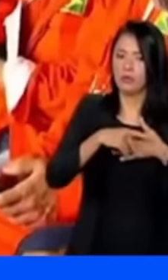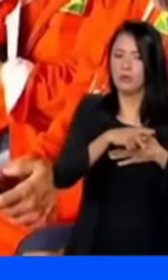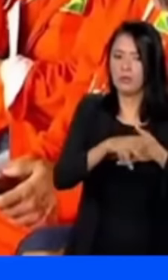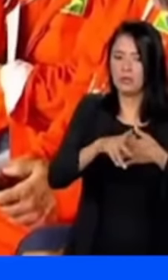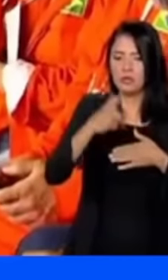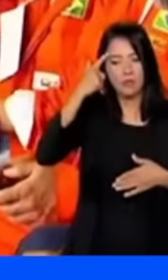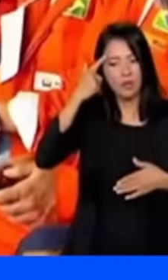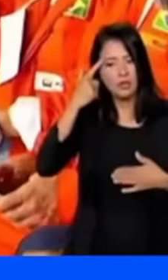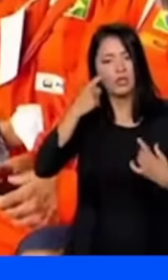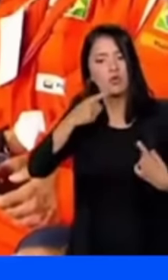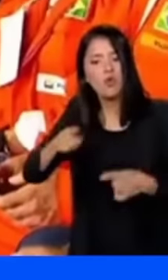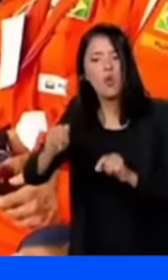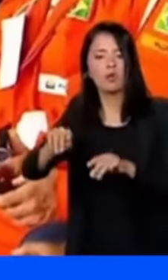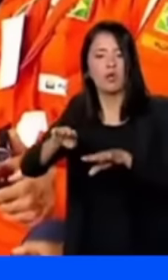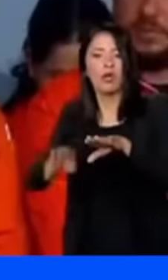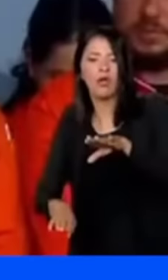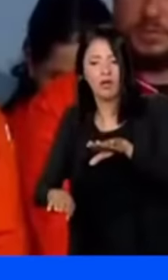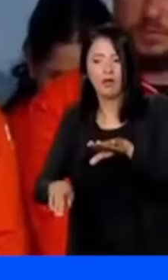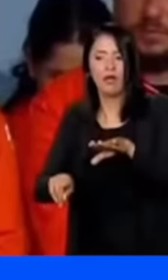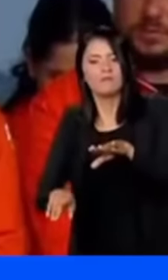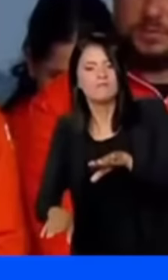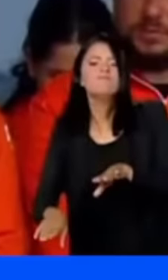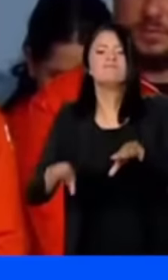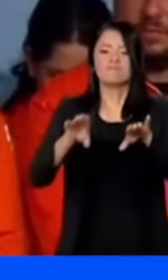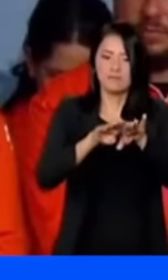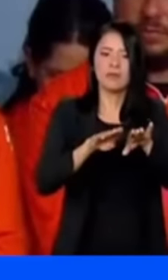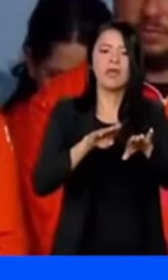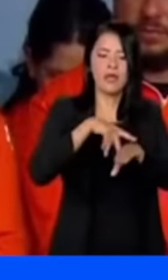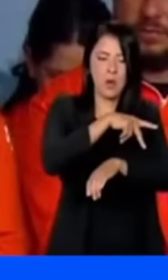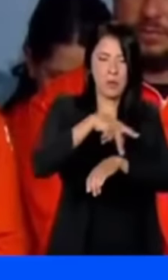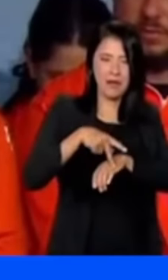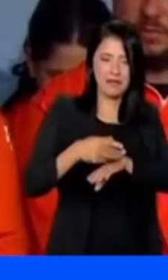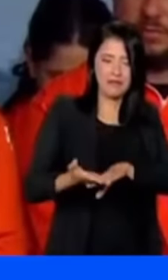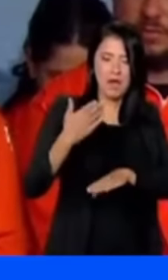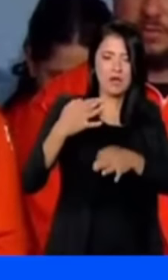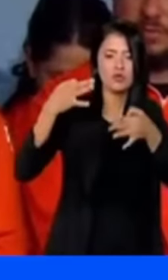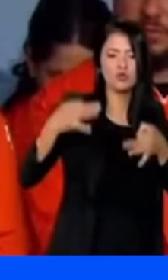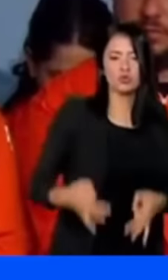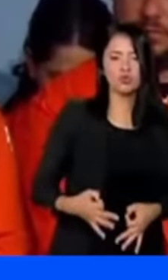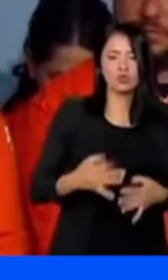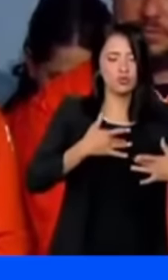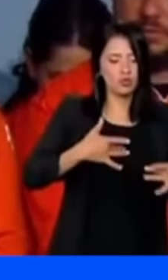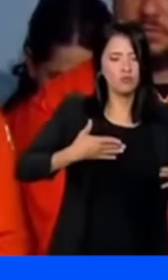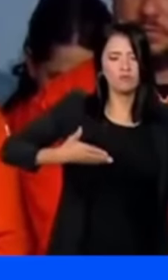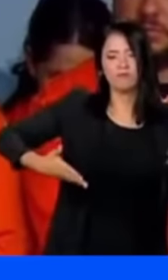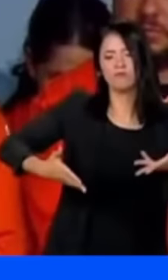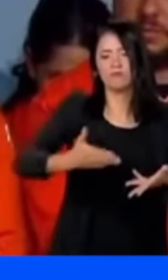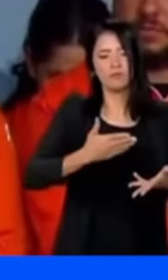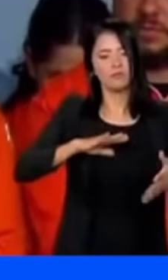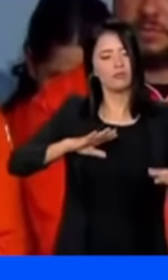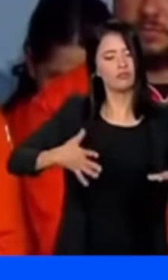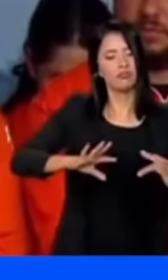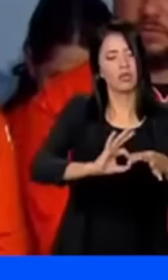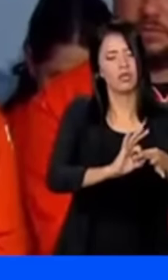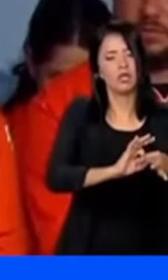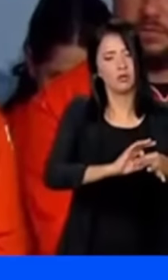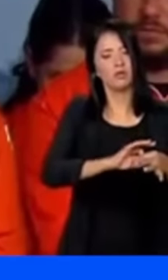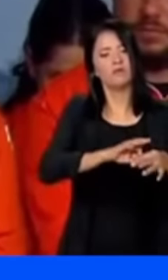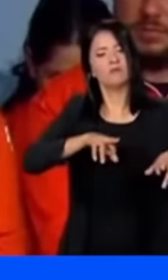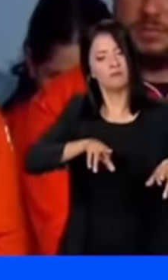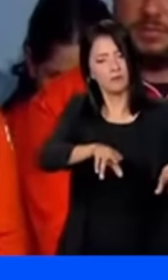Lula: combater desigualdade e construir um país mais justo, mais solidário, unido e